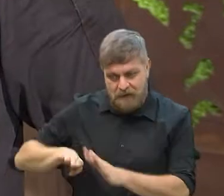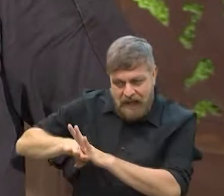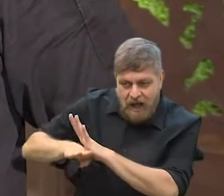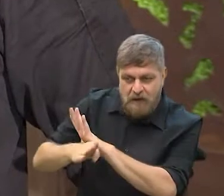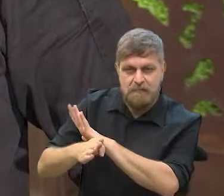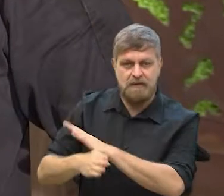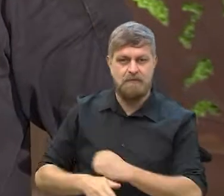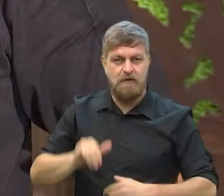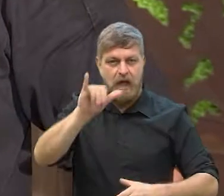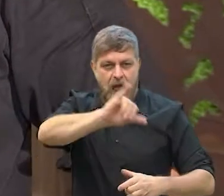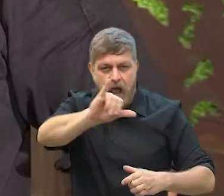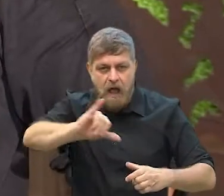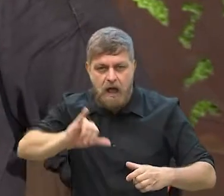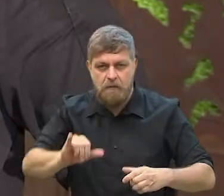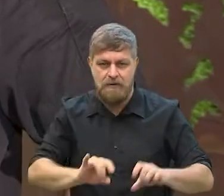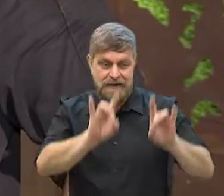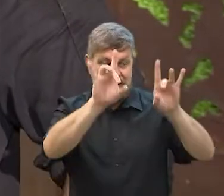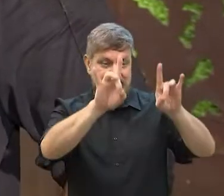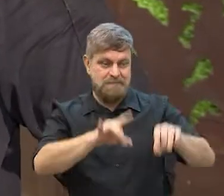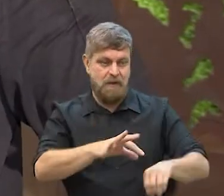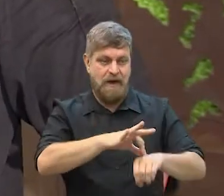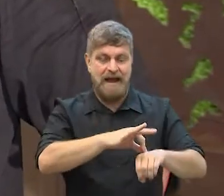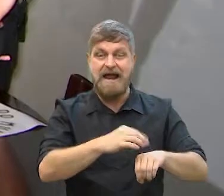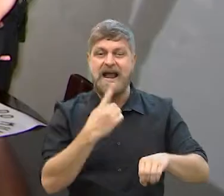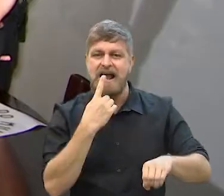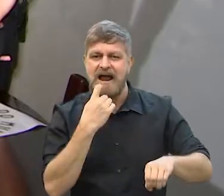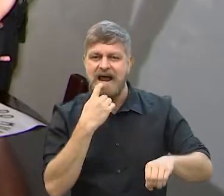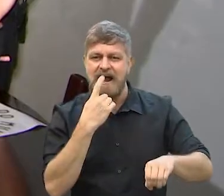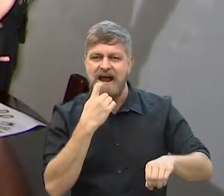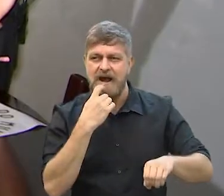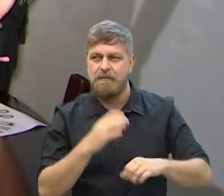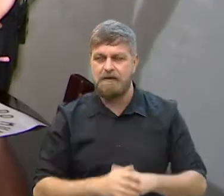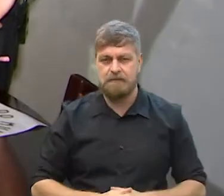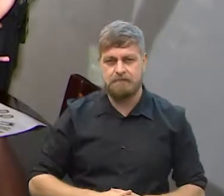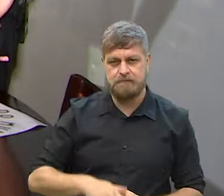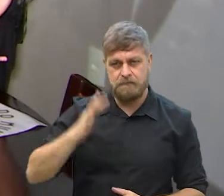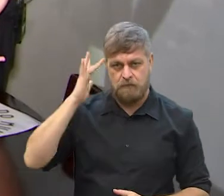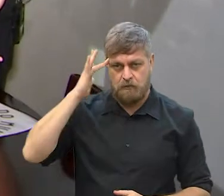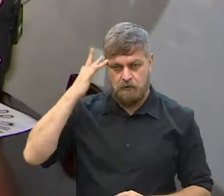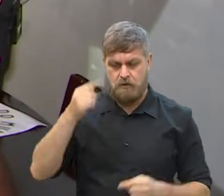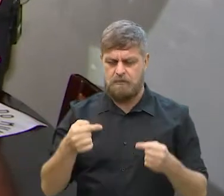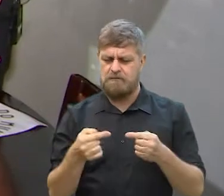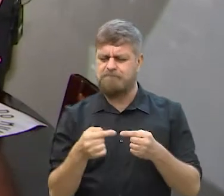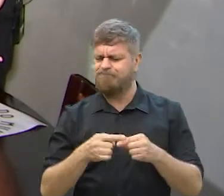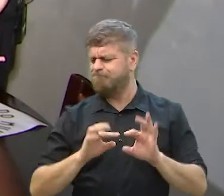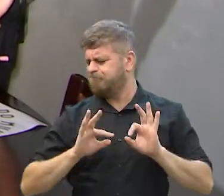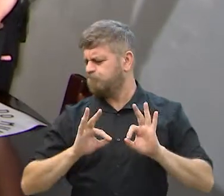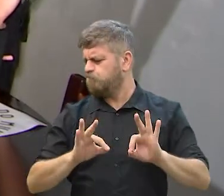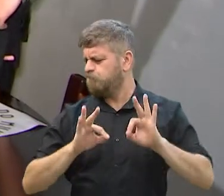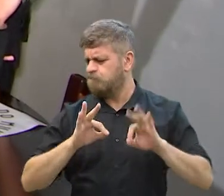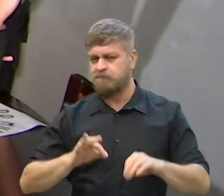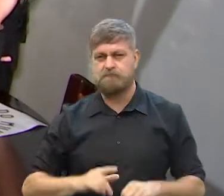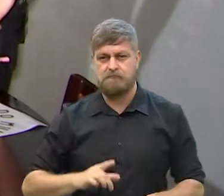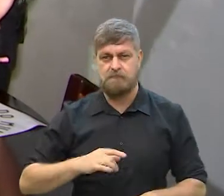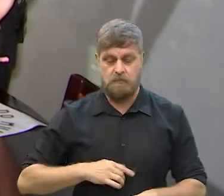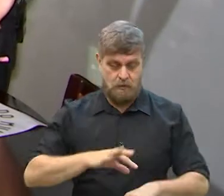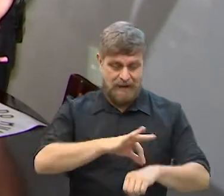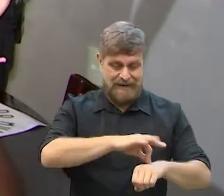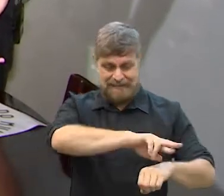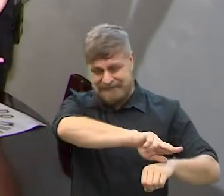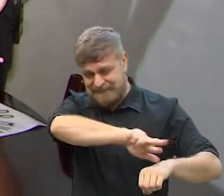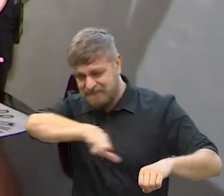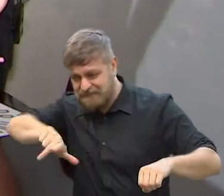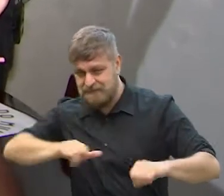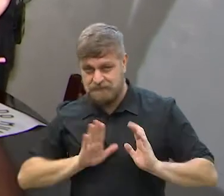é específico para carnes vermelhas. Eu acho que combina muito bem com vários outros tipos de corte, mas